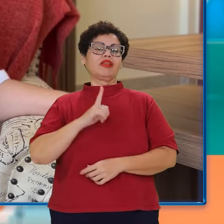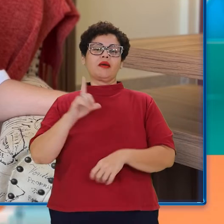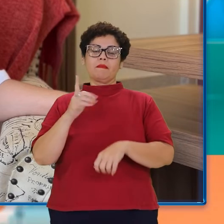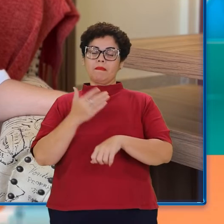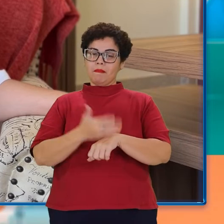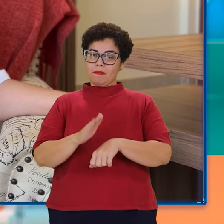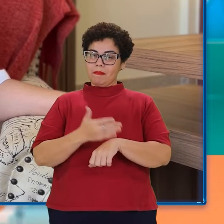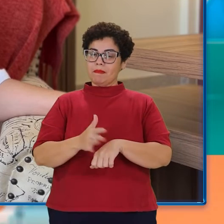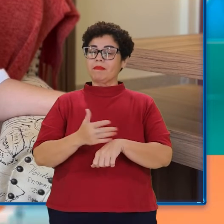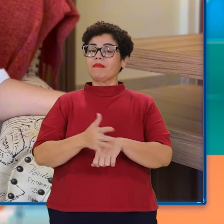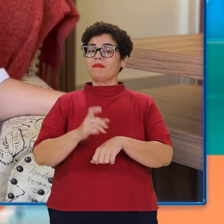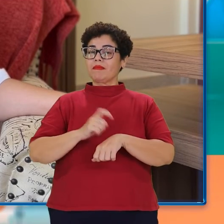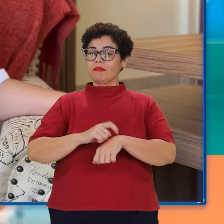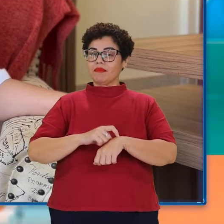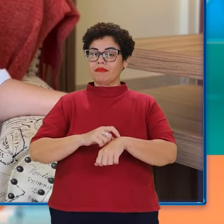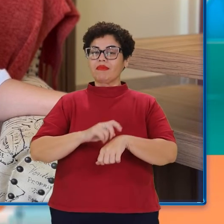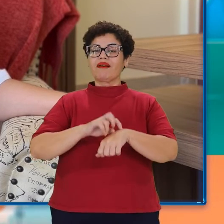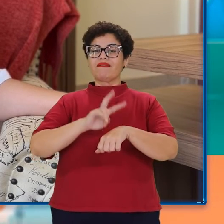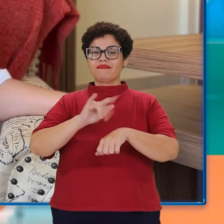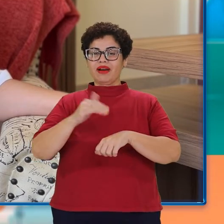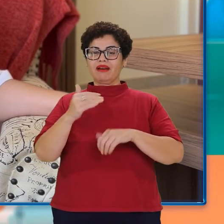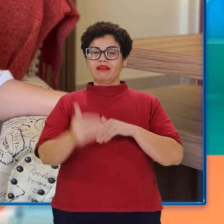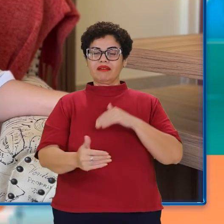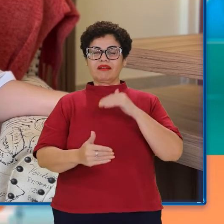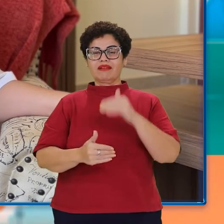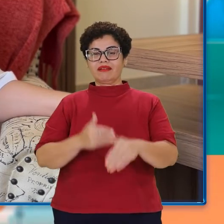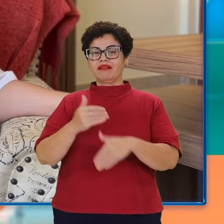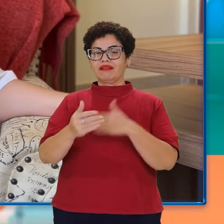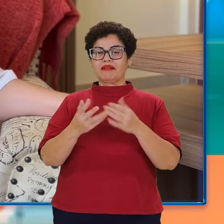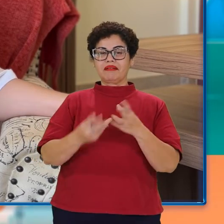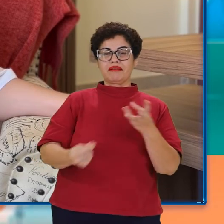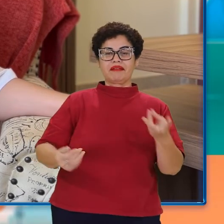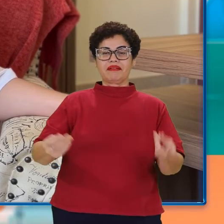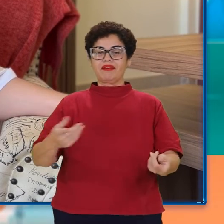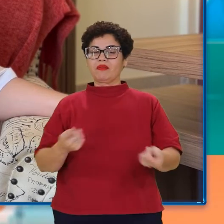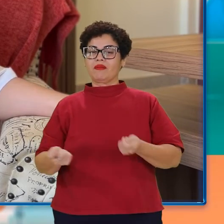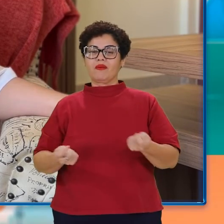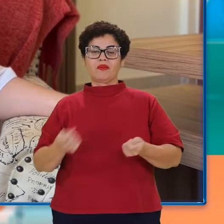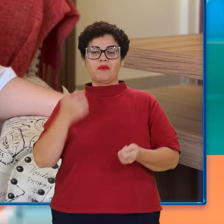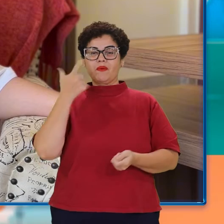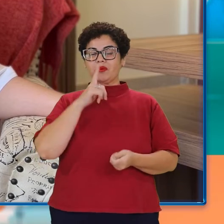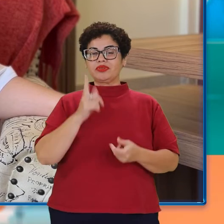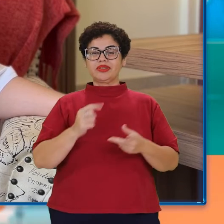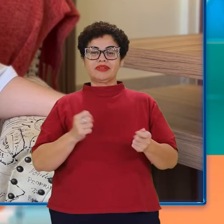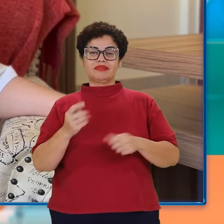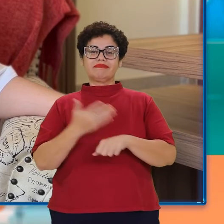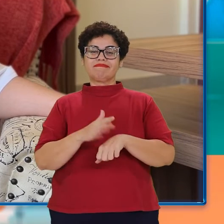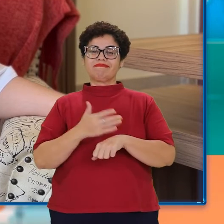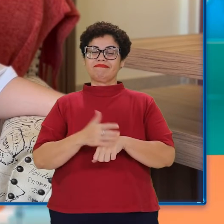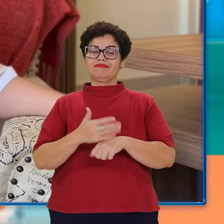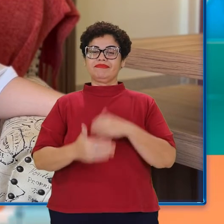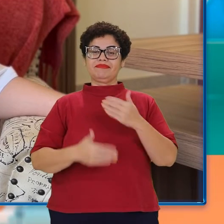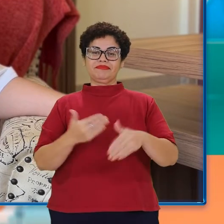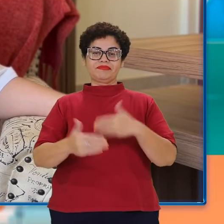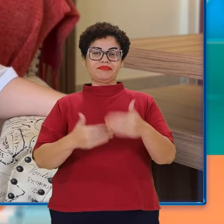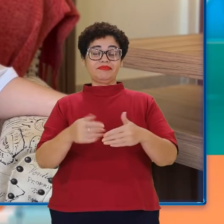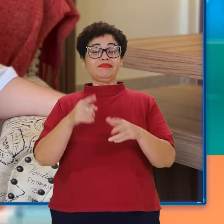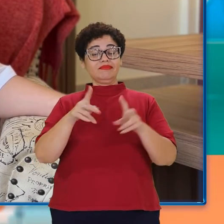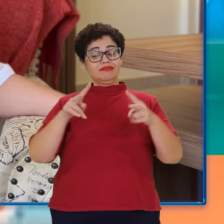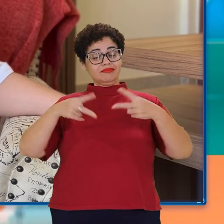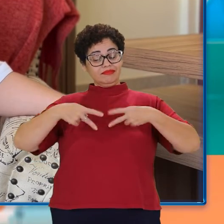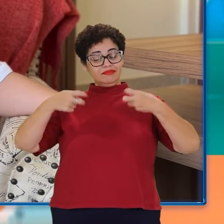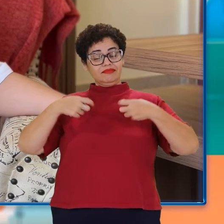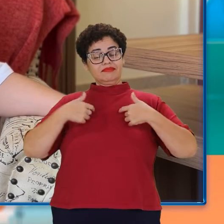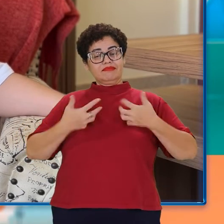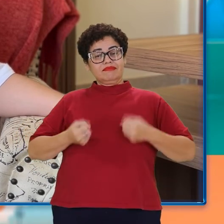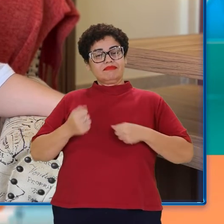momentos que, enquanto praticante da CNV, vai me escapulir alguma coisa e eu não vou conseguir colocar em prática. Então é esse processo